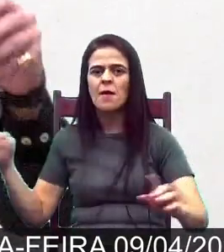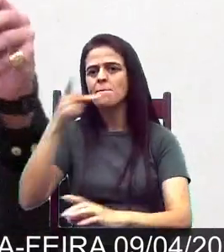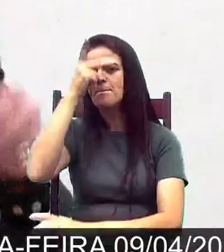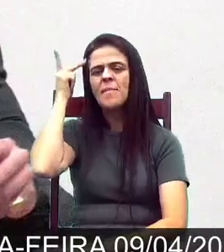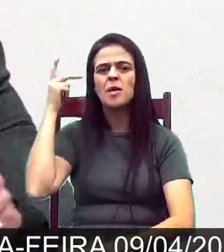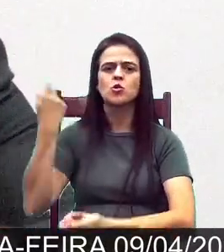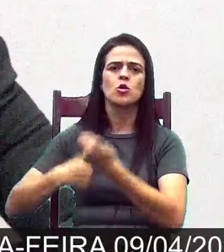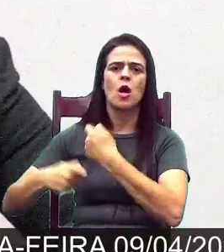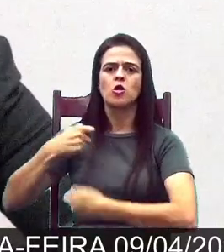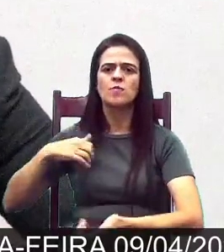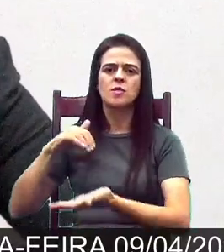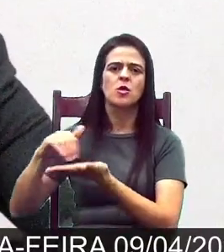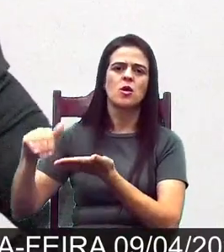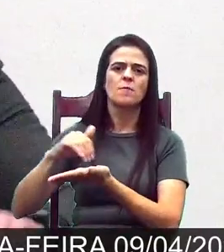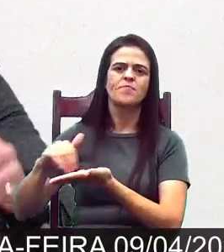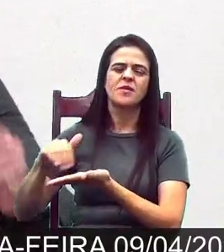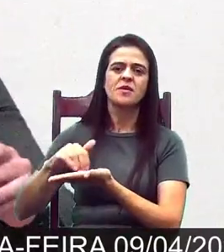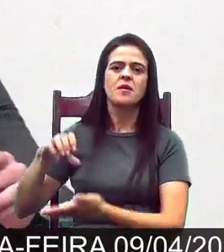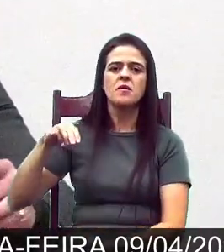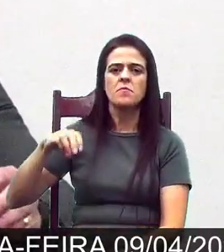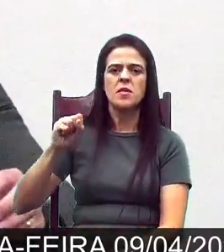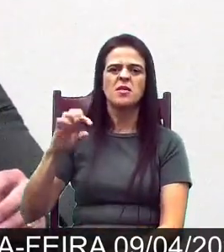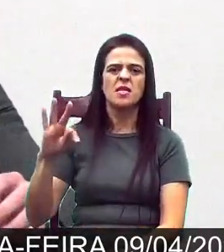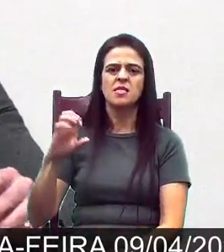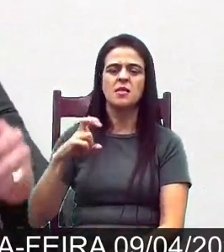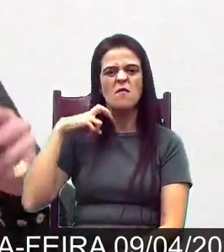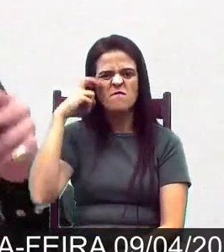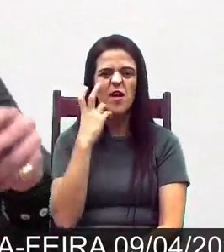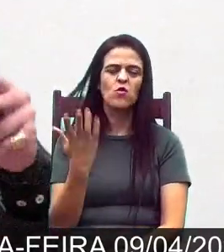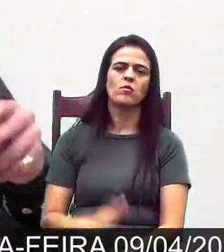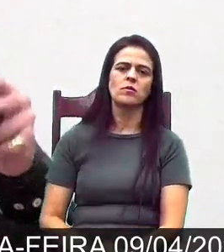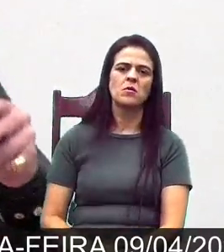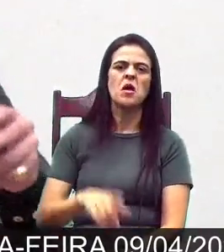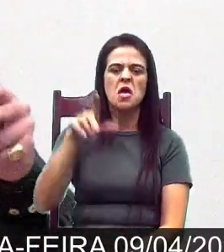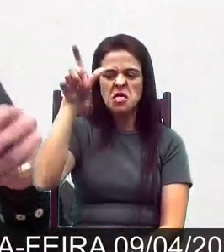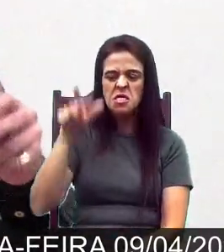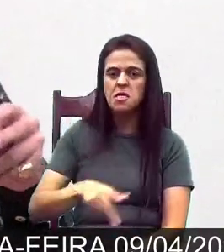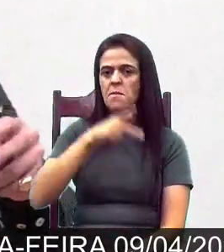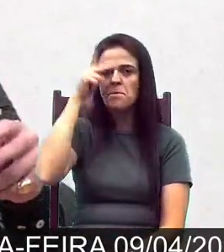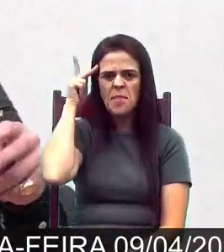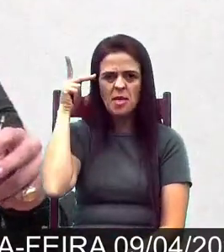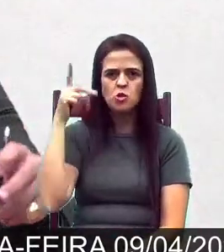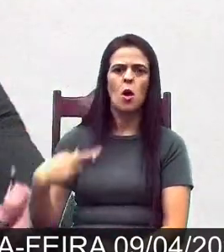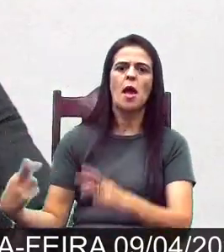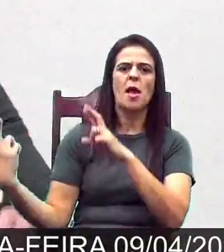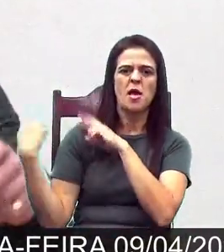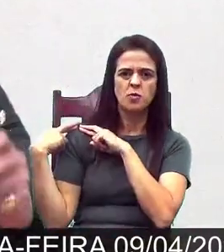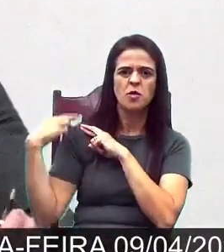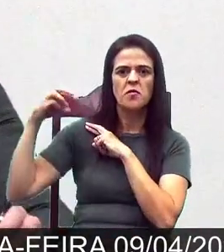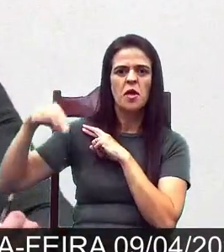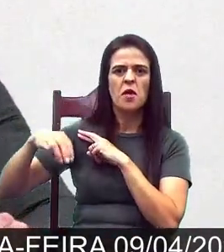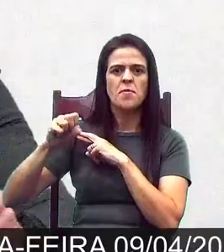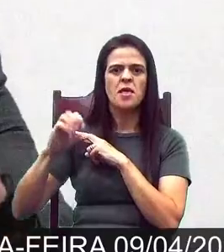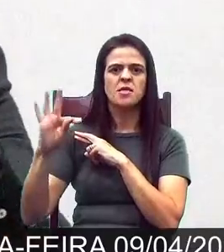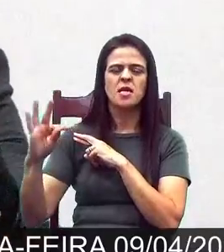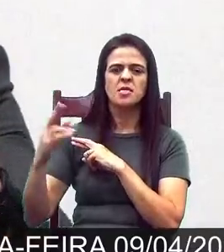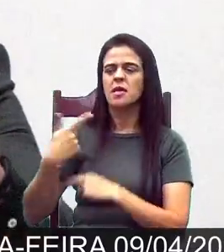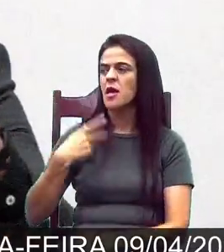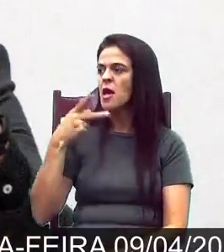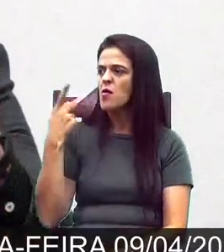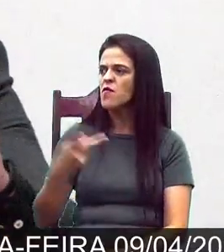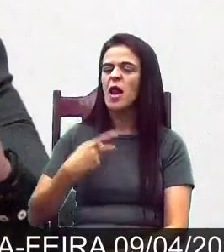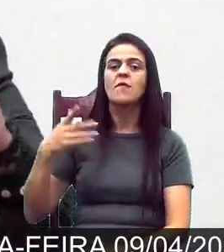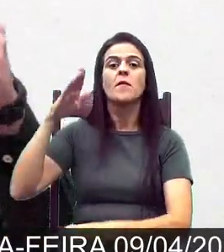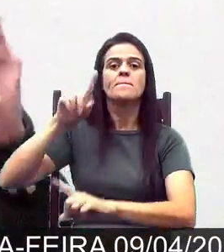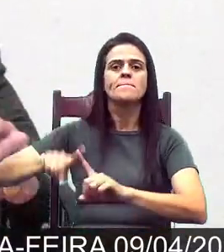gerir o trânsito de Catalão, que é vergonhoso. Eu, se fosse essa pessoa que toma conta dessa pasta, eu, no mínimo, teria feito